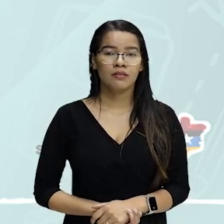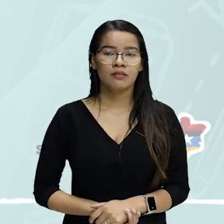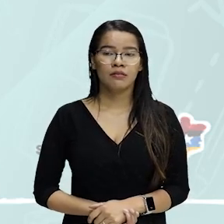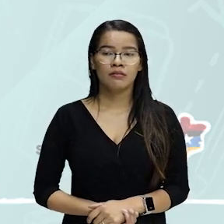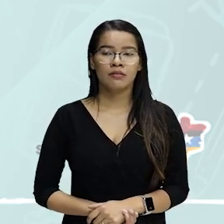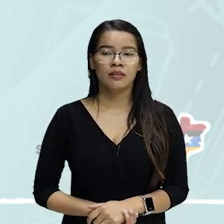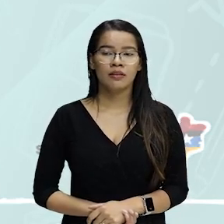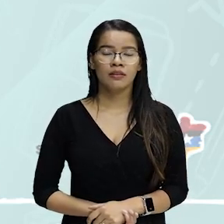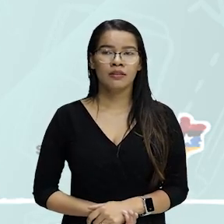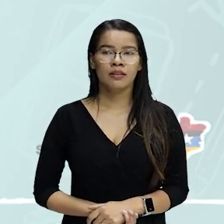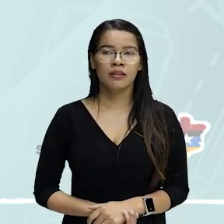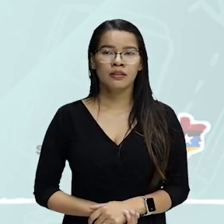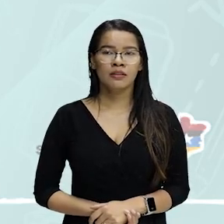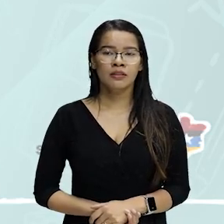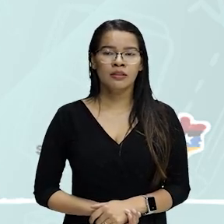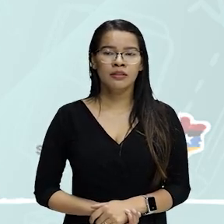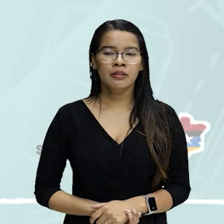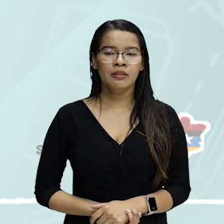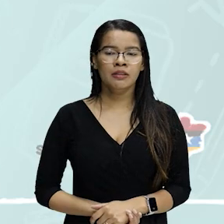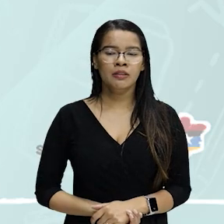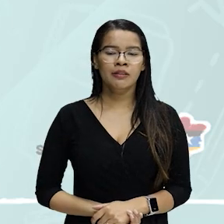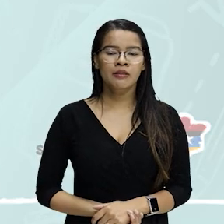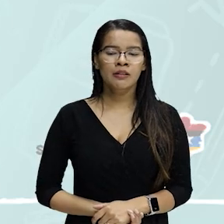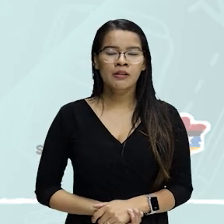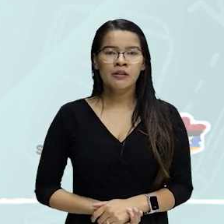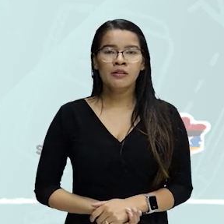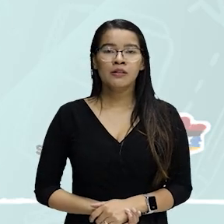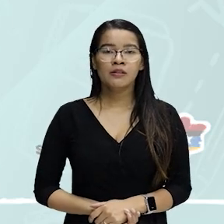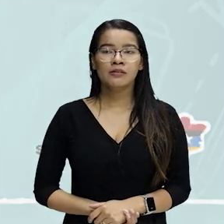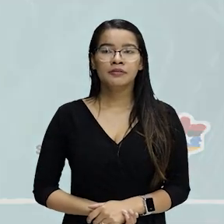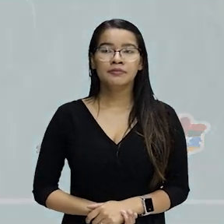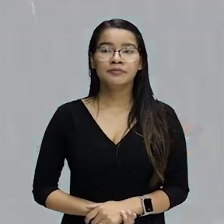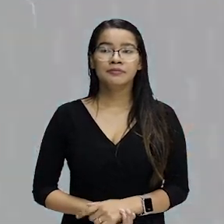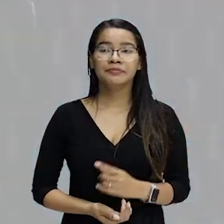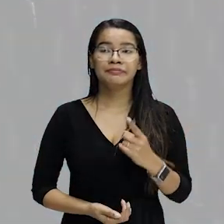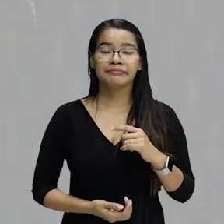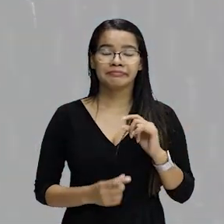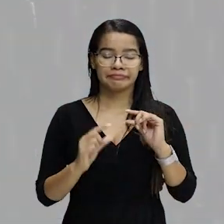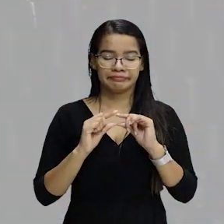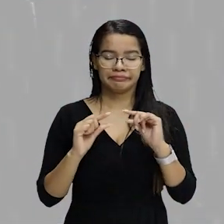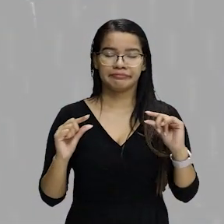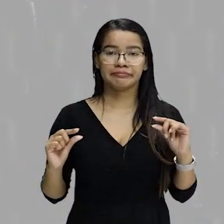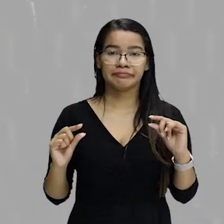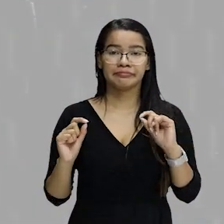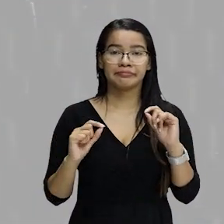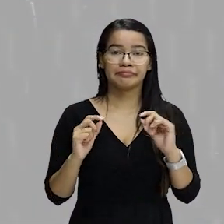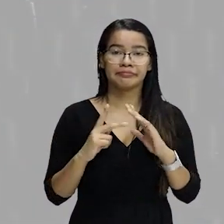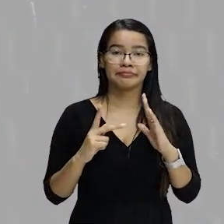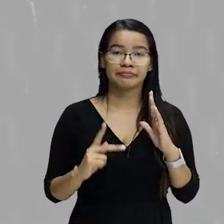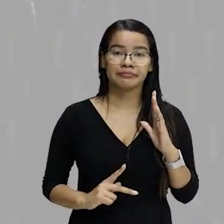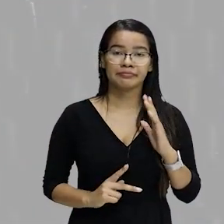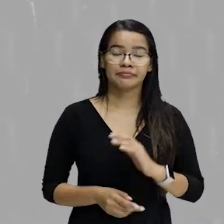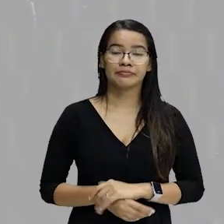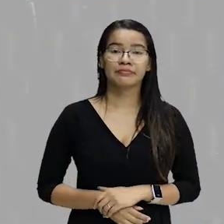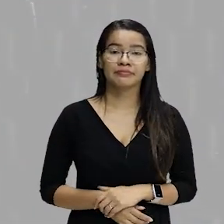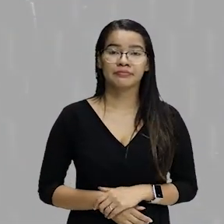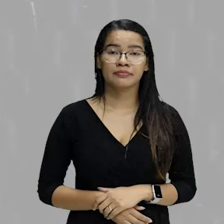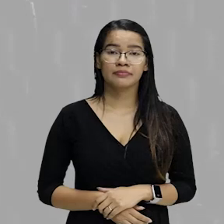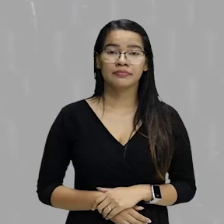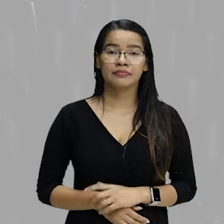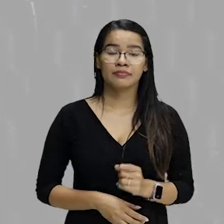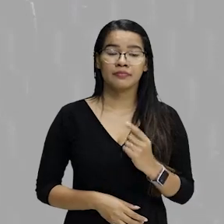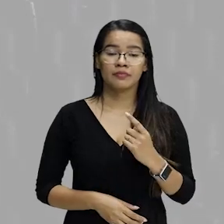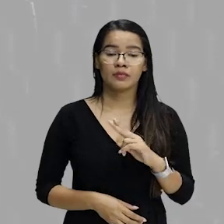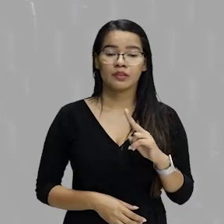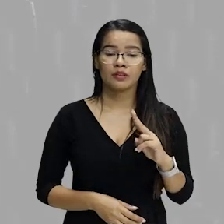o pavimento, ressoa todo ao cântico, falemos. Isso aqui é um trecho de um poema épico